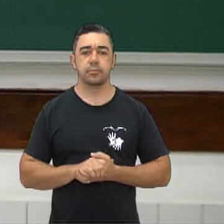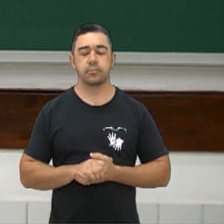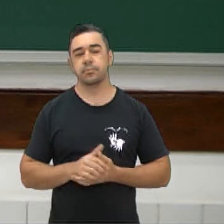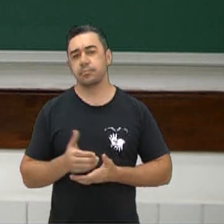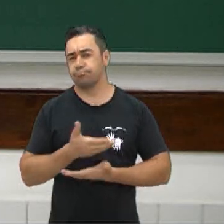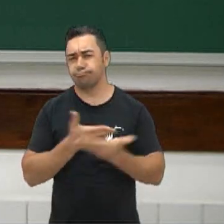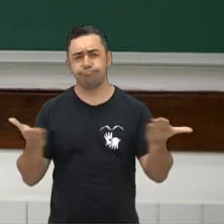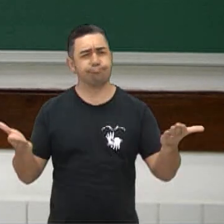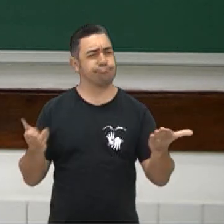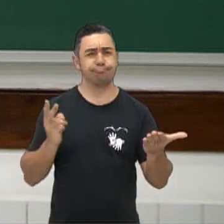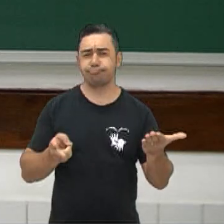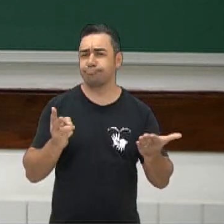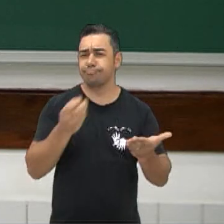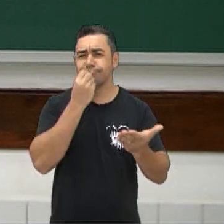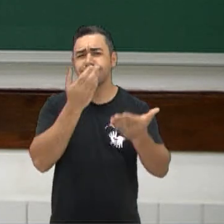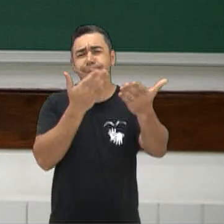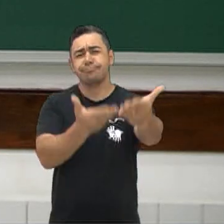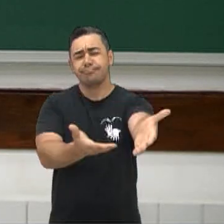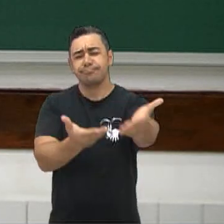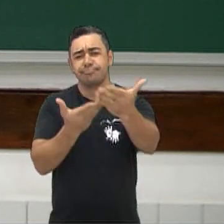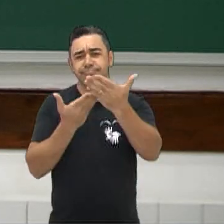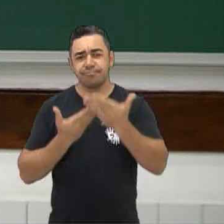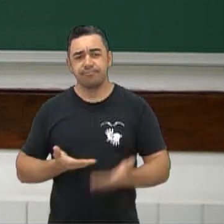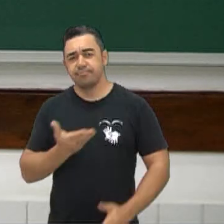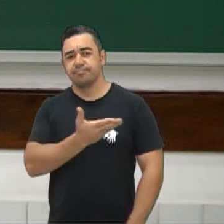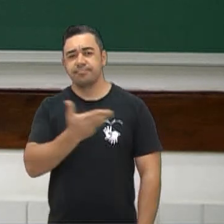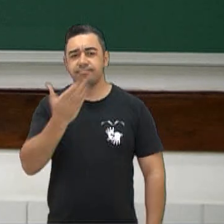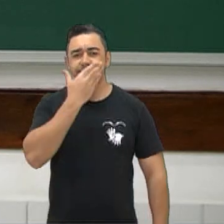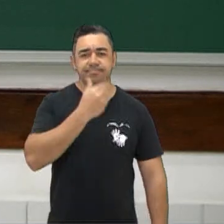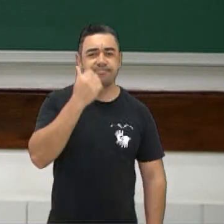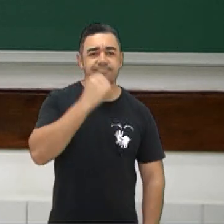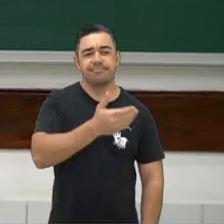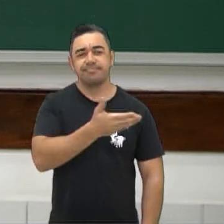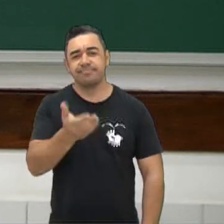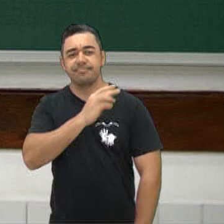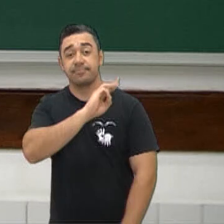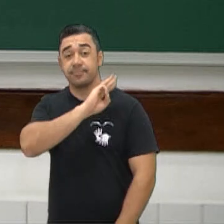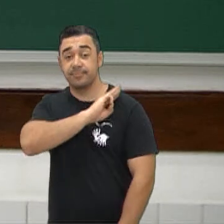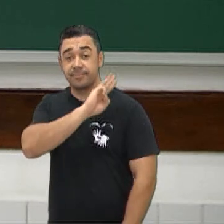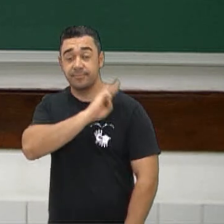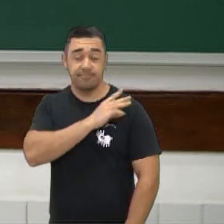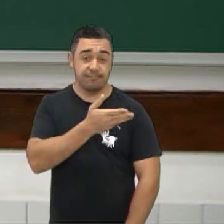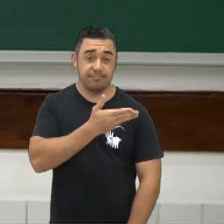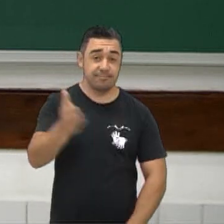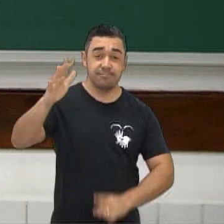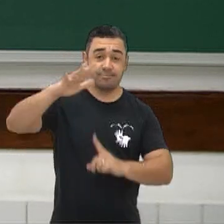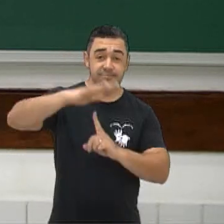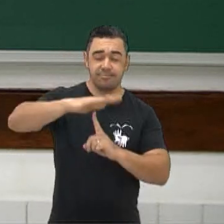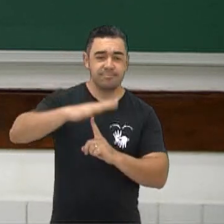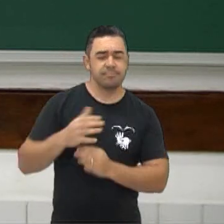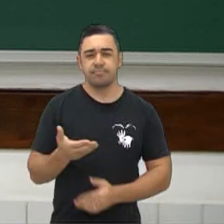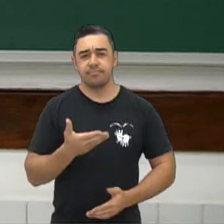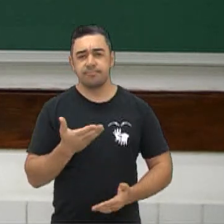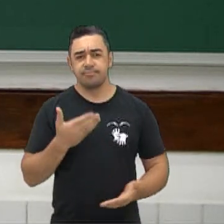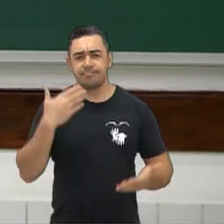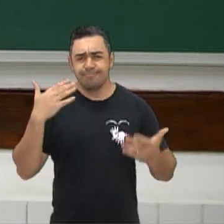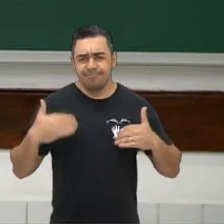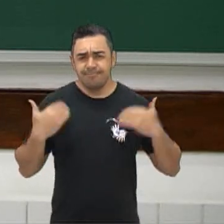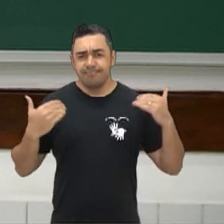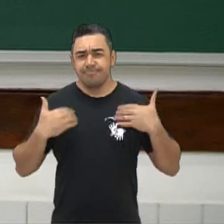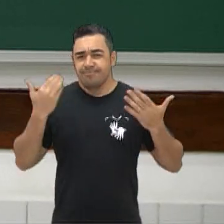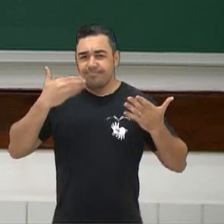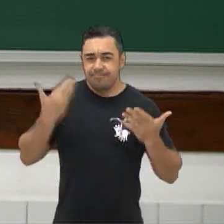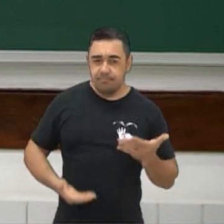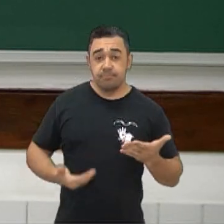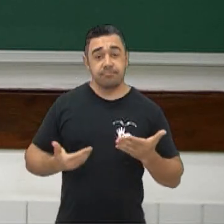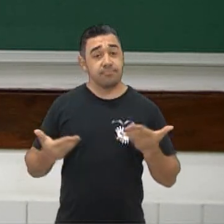Sejam sempre bem-vindos, senhoras e senhores da terceira série do Paraná. É sempre uma alegria e uma honra compartilhar este